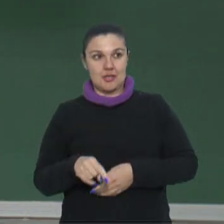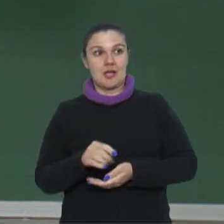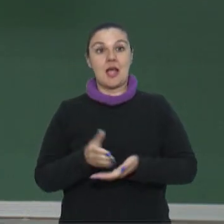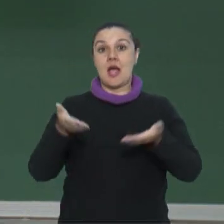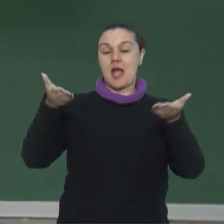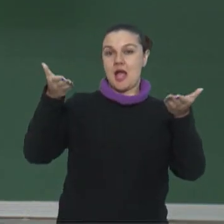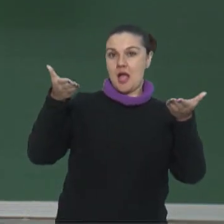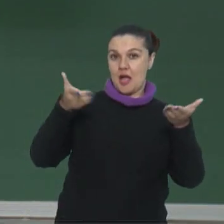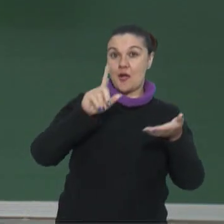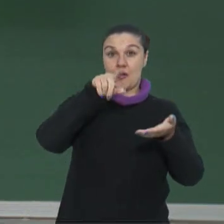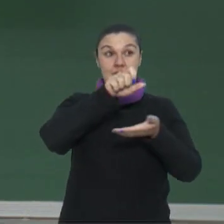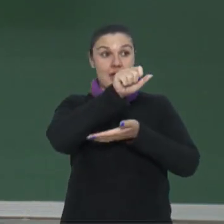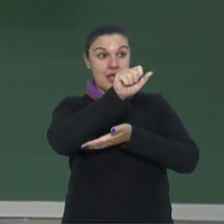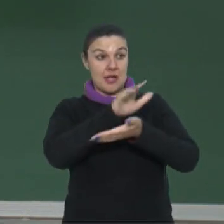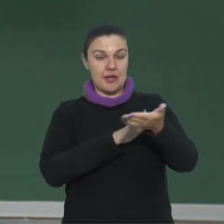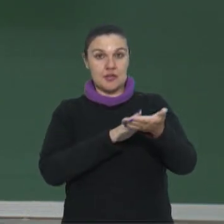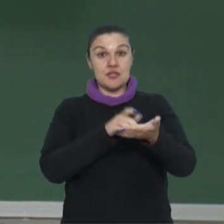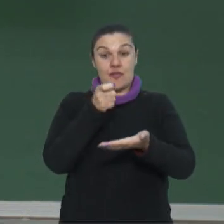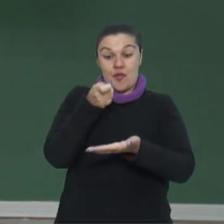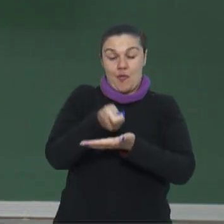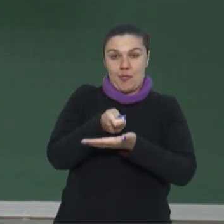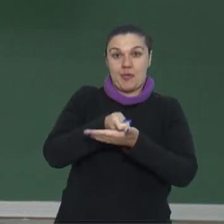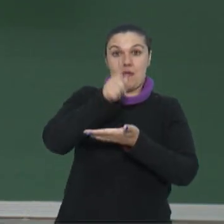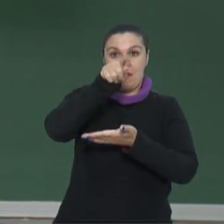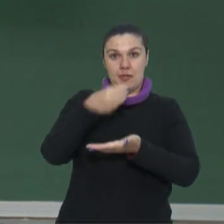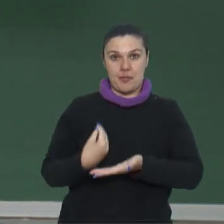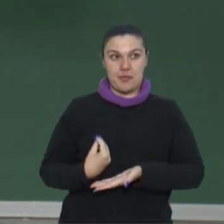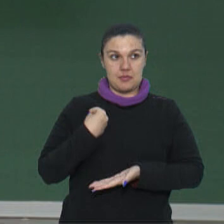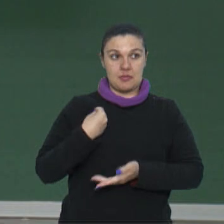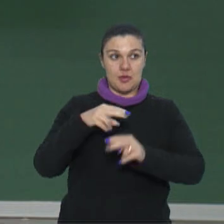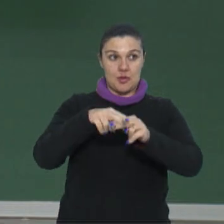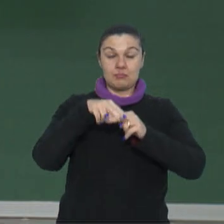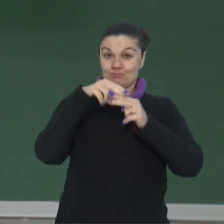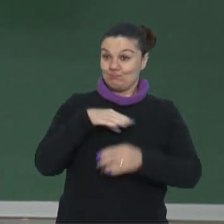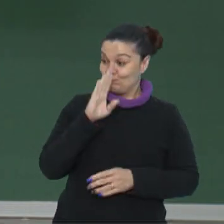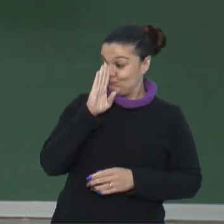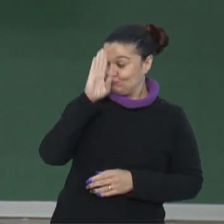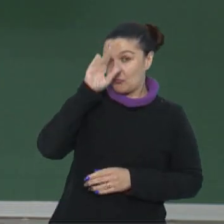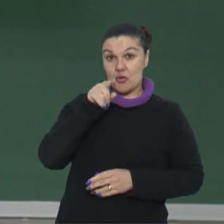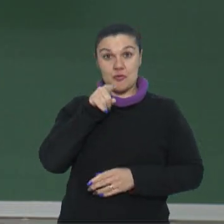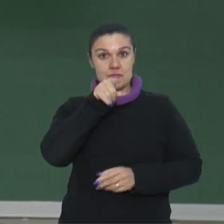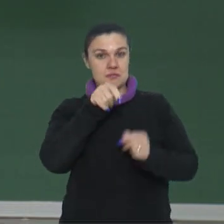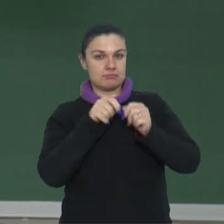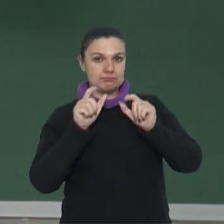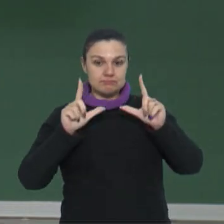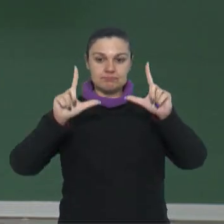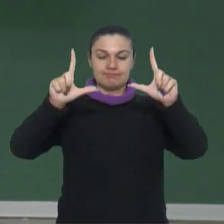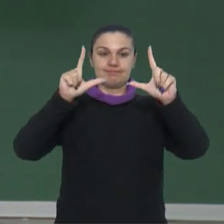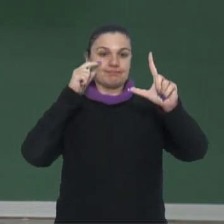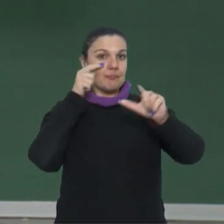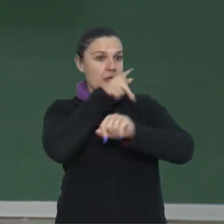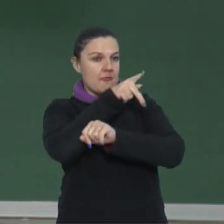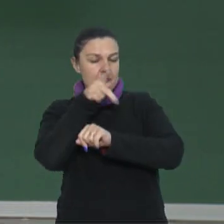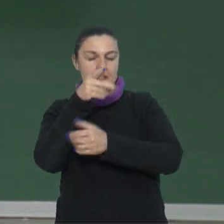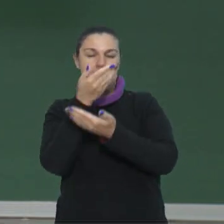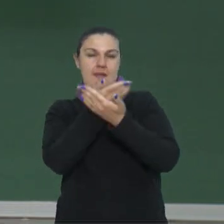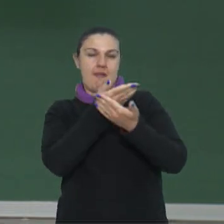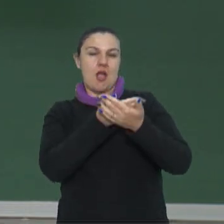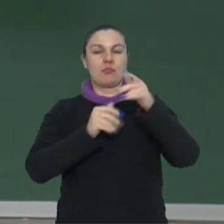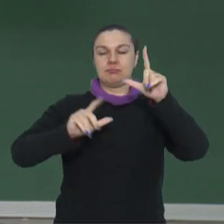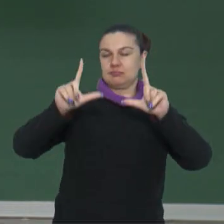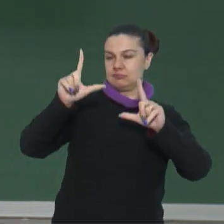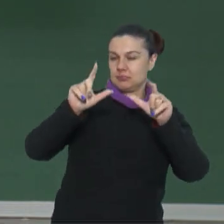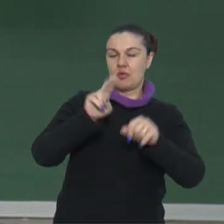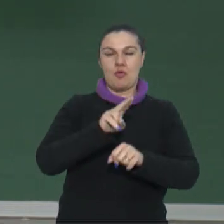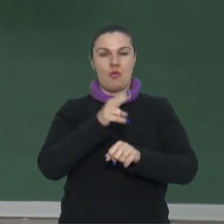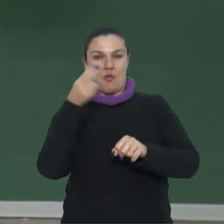a atividade é quem lhe dá a presença. Por isso que é fundamental você assistir às aulas, né? Ou seja pela